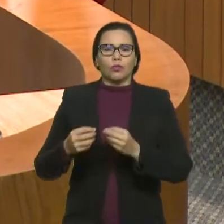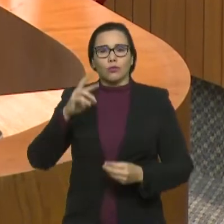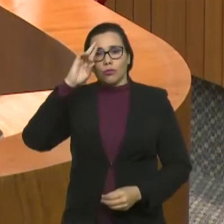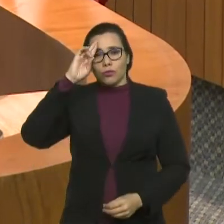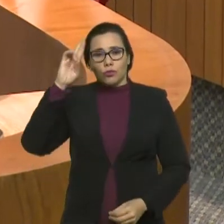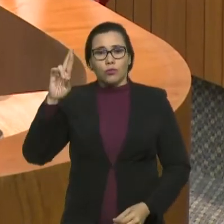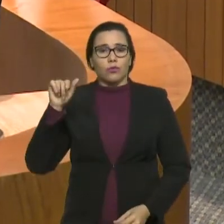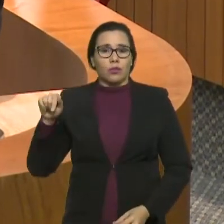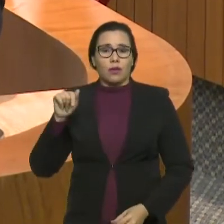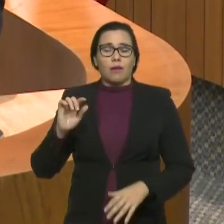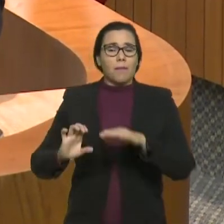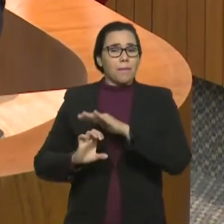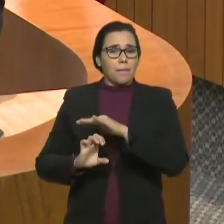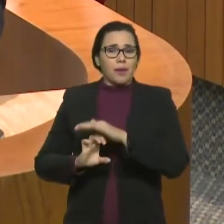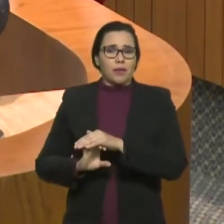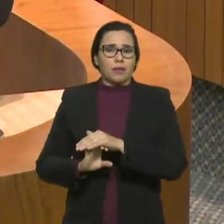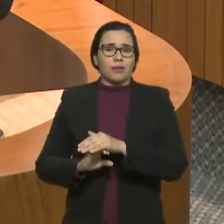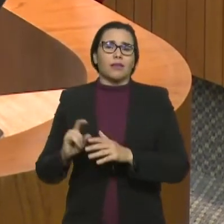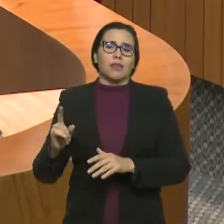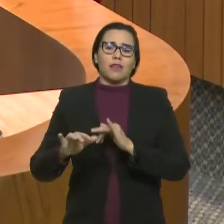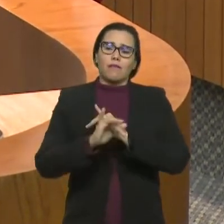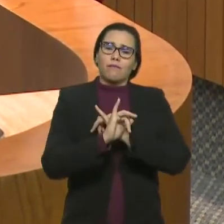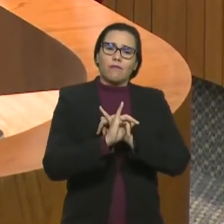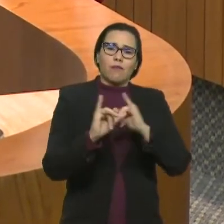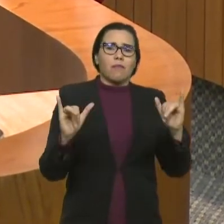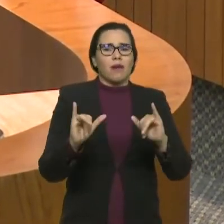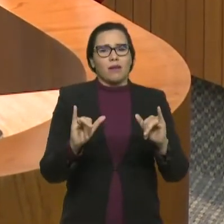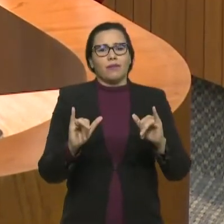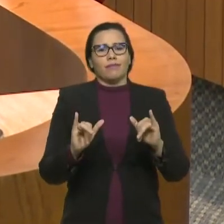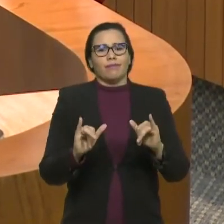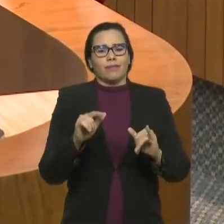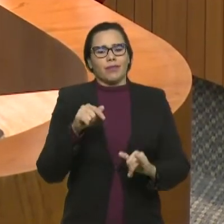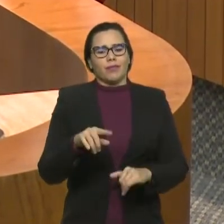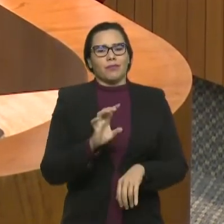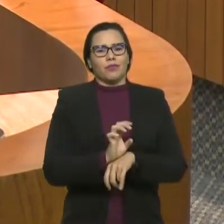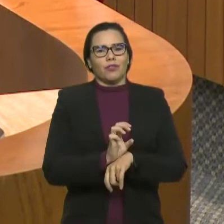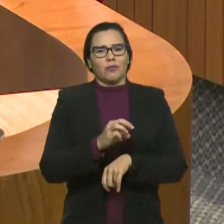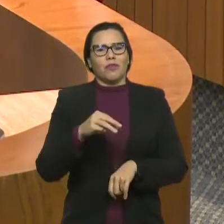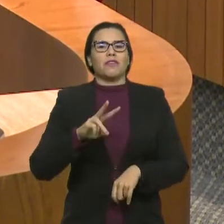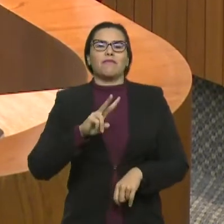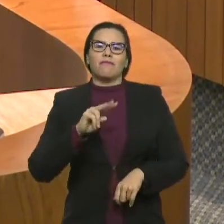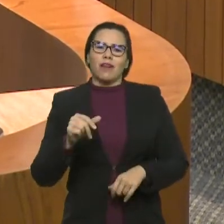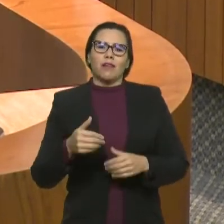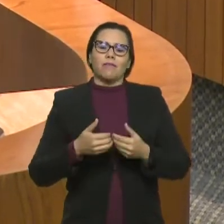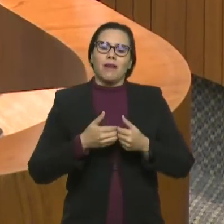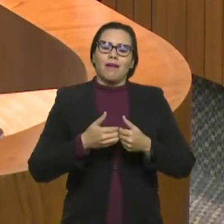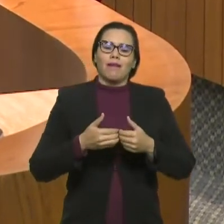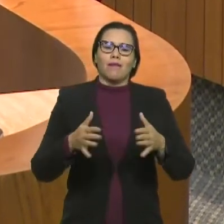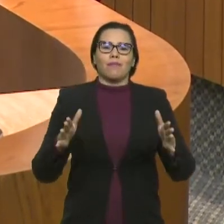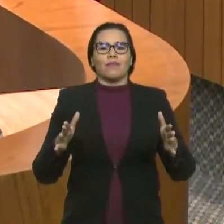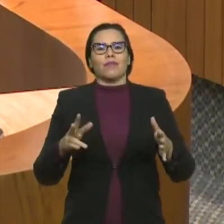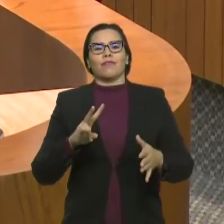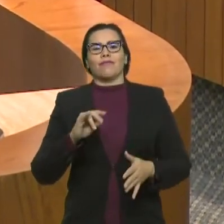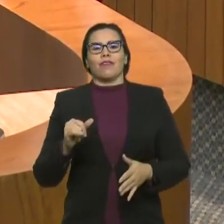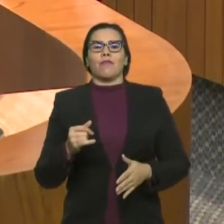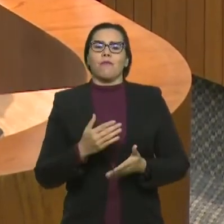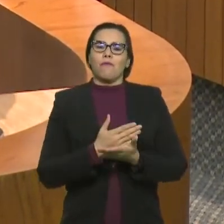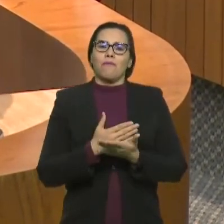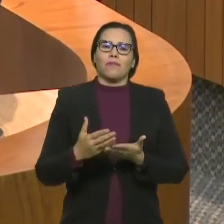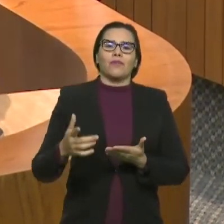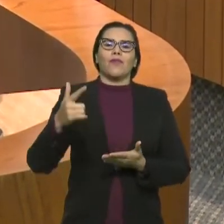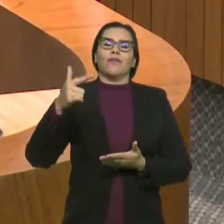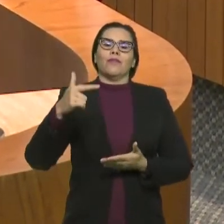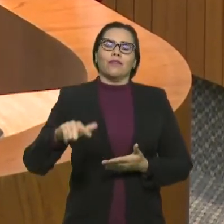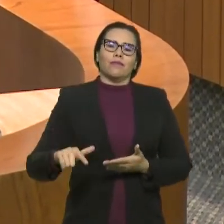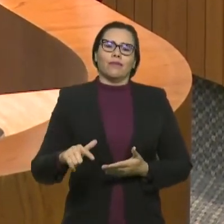notícia para o estado do Maranhão. E eu, como ex-funcionário daquela empresa, fico muito feliz porque